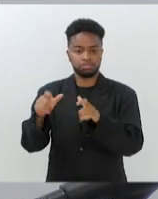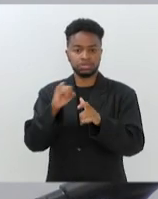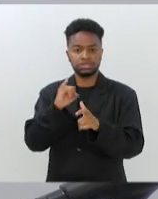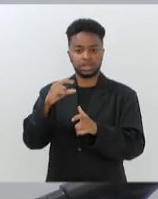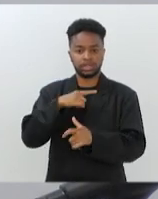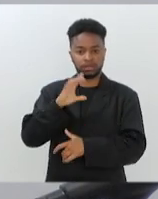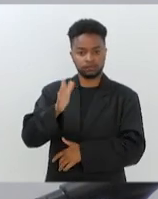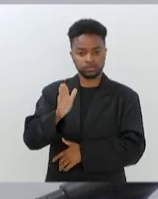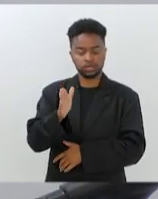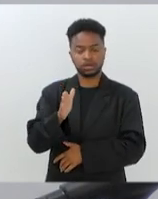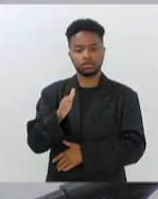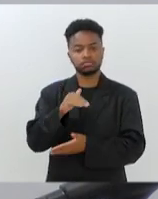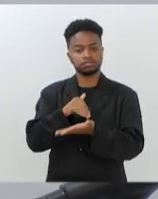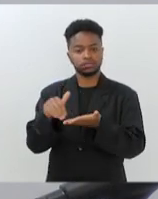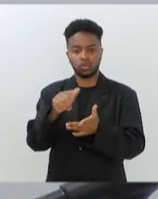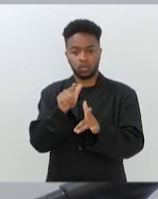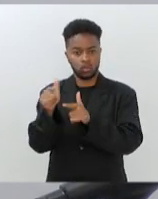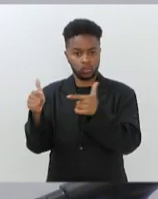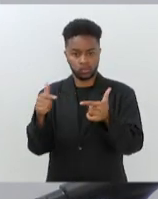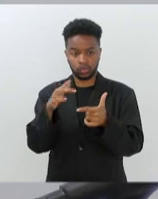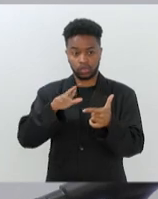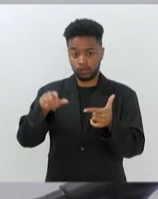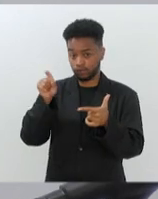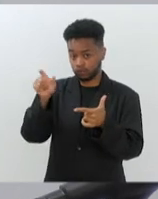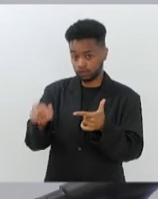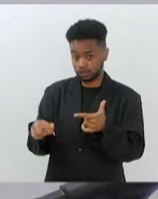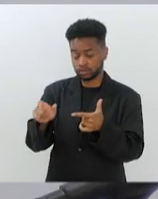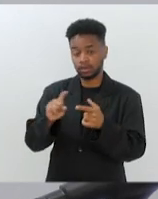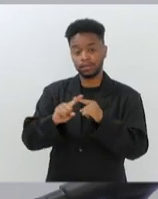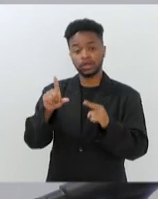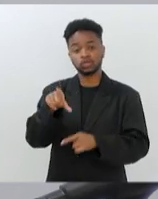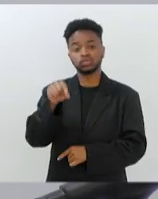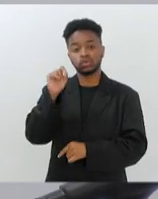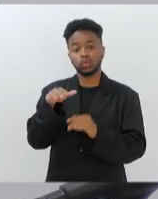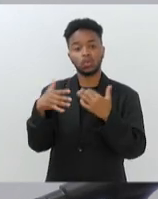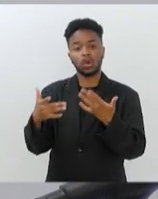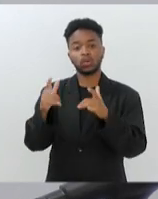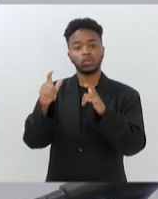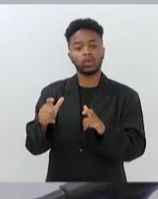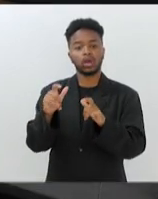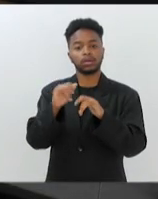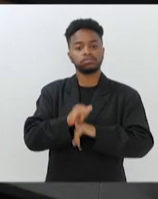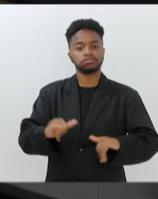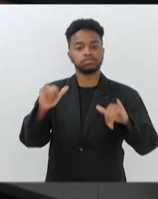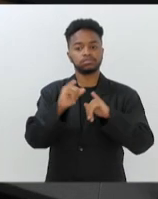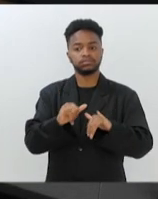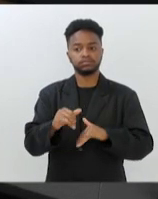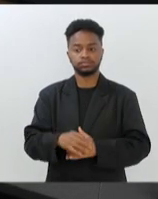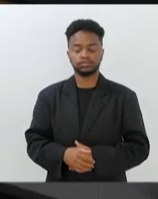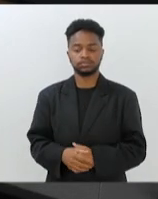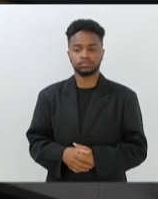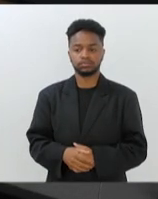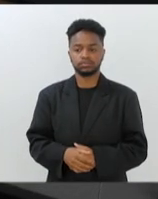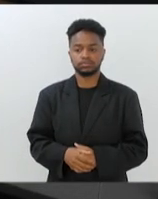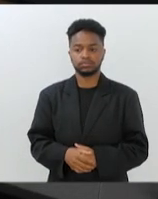secretário que não fosse o senhor escolhendo pontualmente o veículo